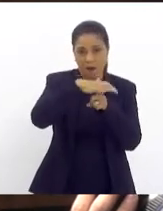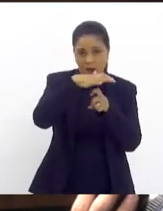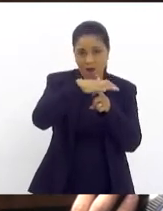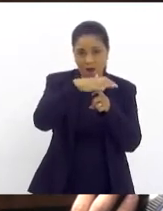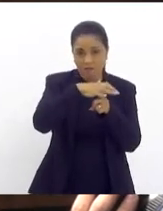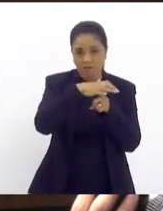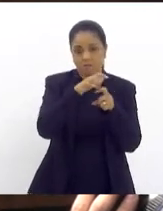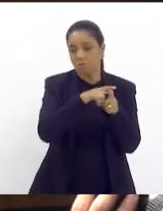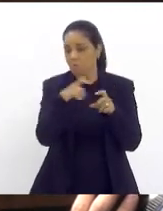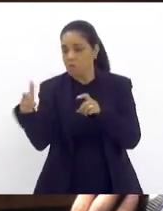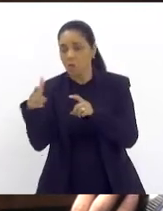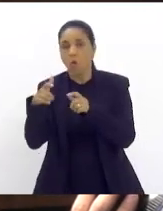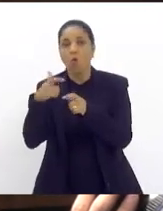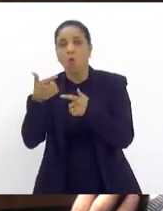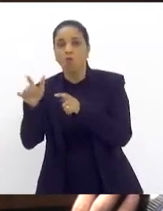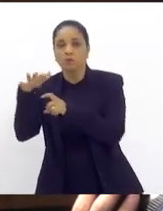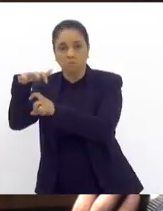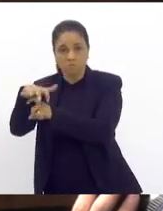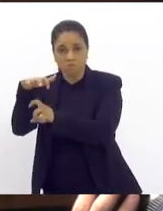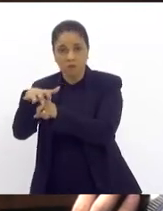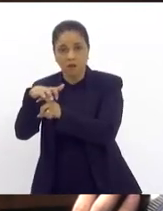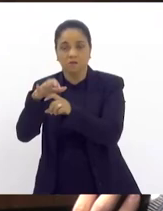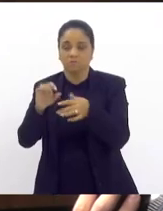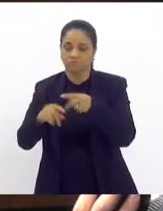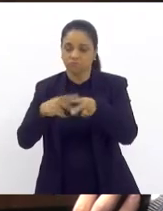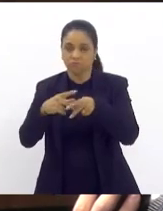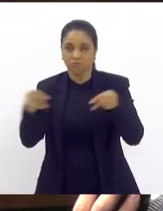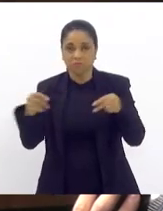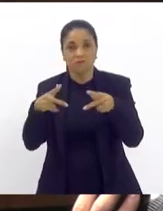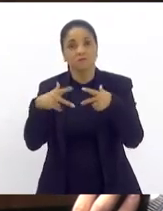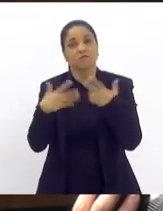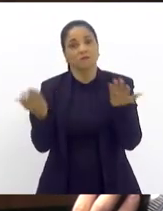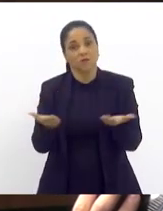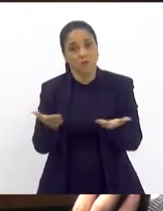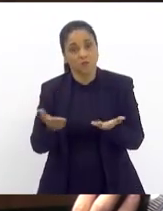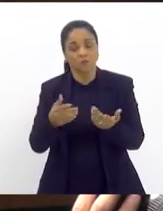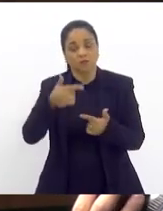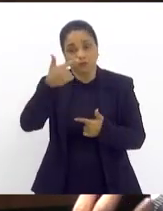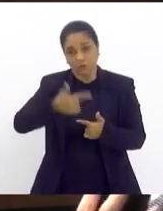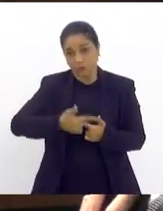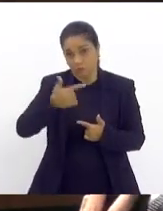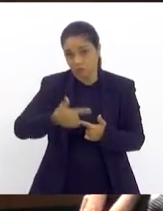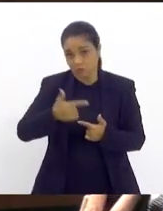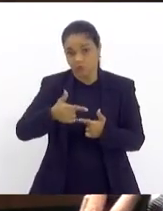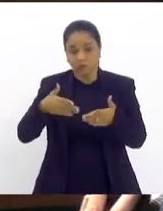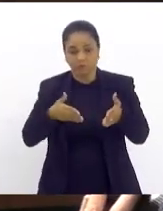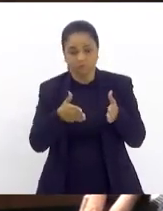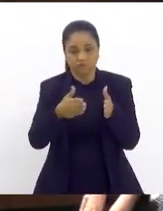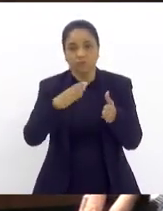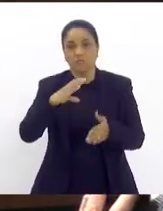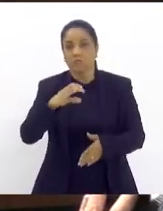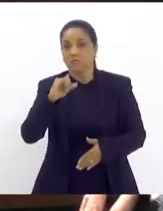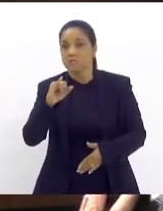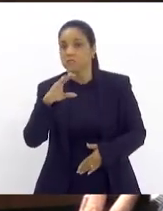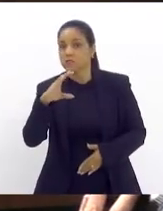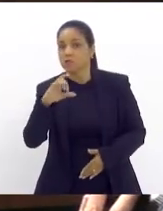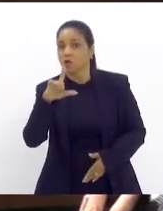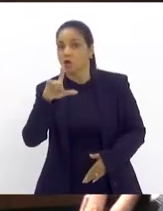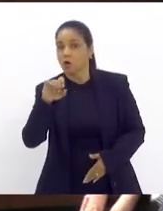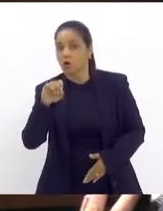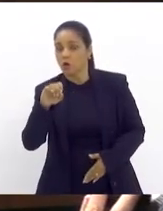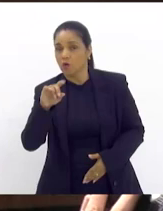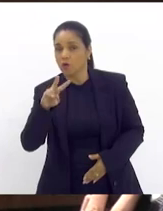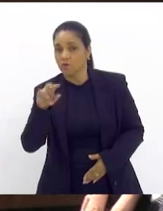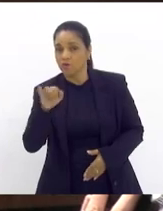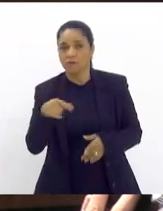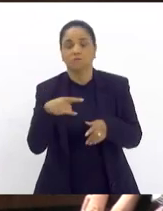inaugurada agora pelo prefeito Capitão Nelson E além disso nós teremos uma outra ciclovia que faz parte de um projeto maior que é o movie que a